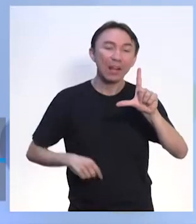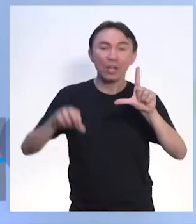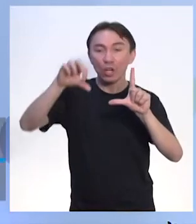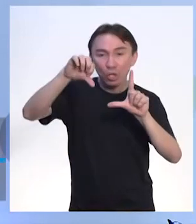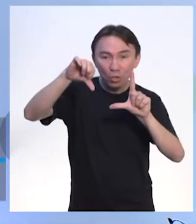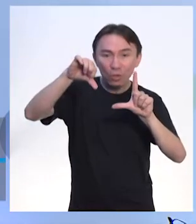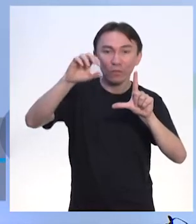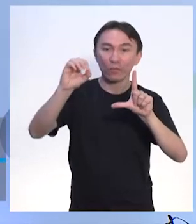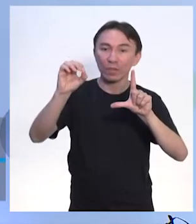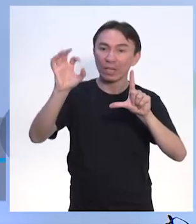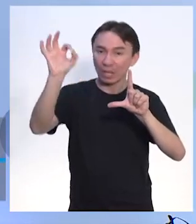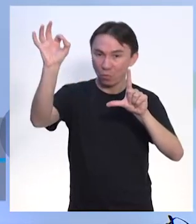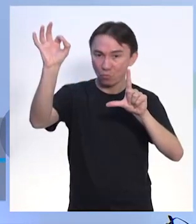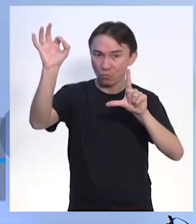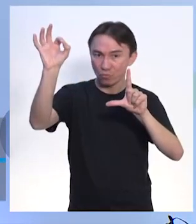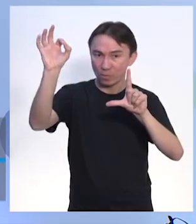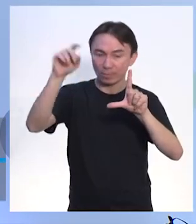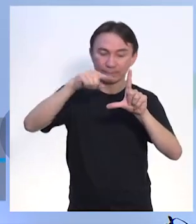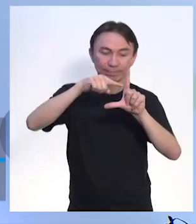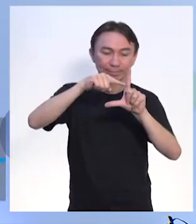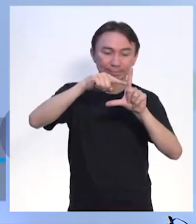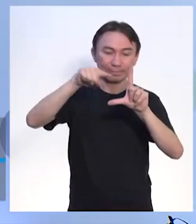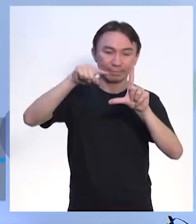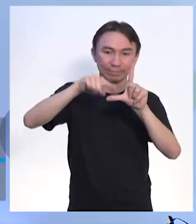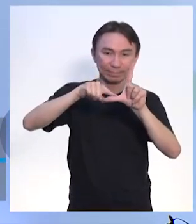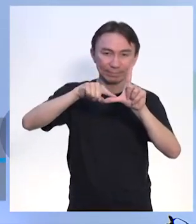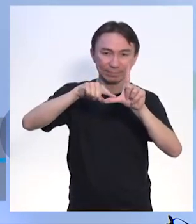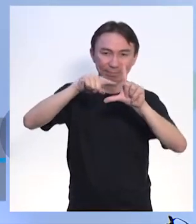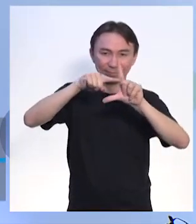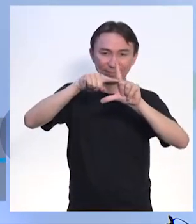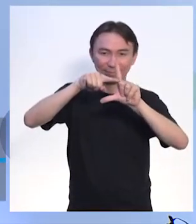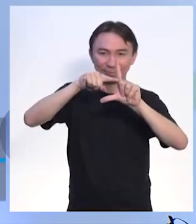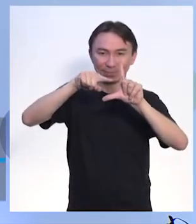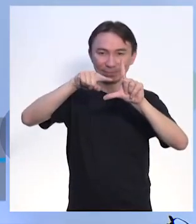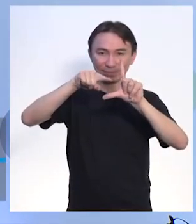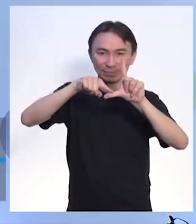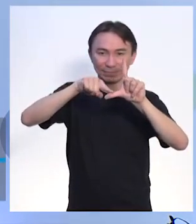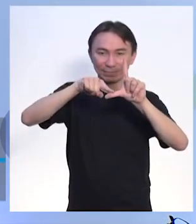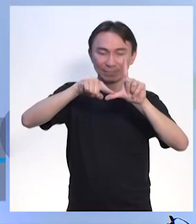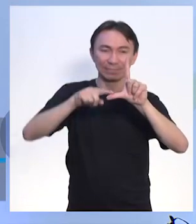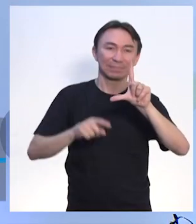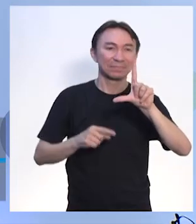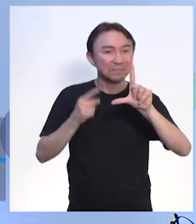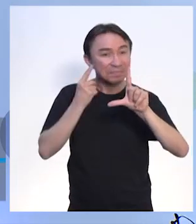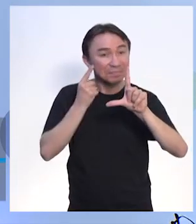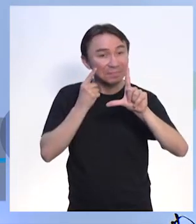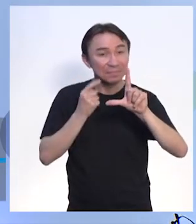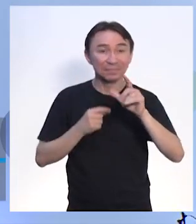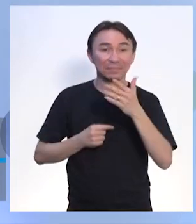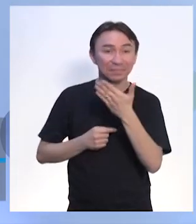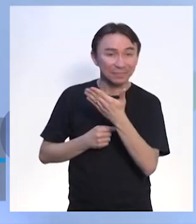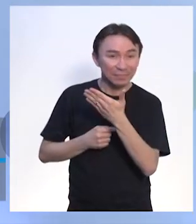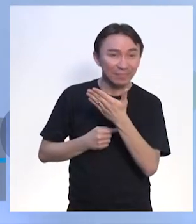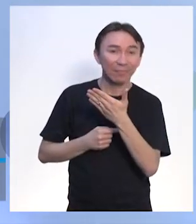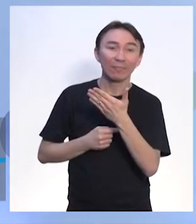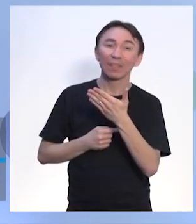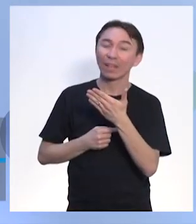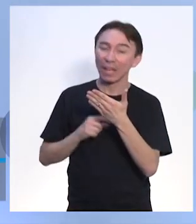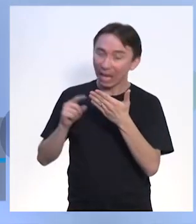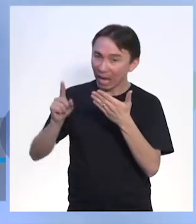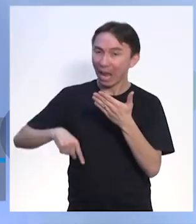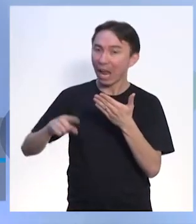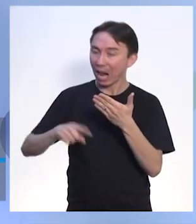Opa, não consegue subir aqui para escrever, ó. Então, se eu observar aqui, ó, todas têm